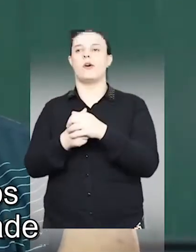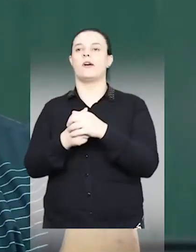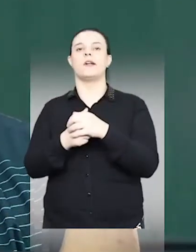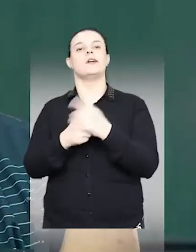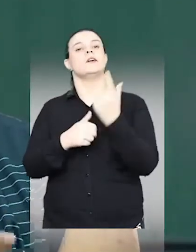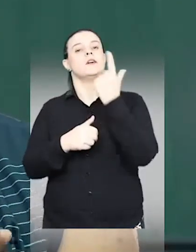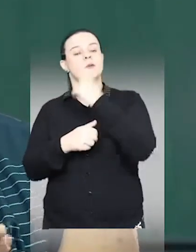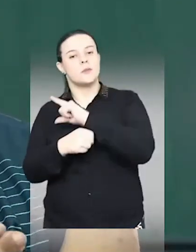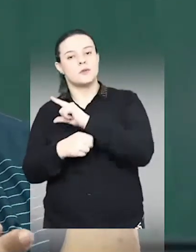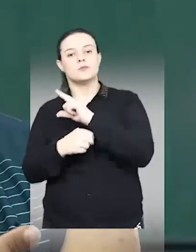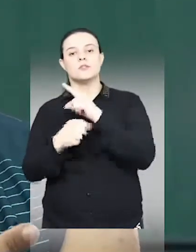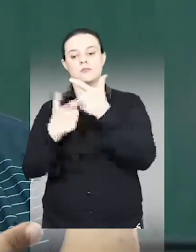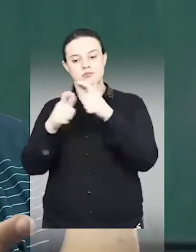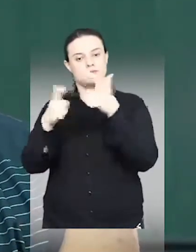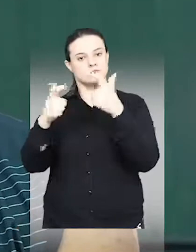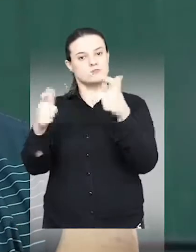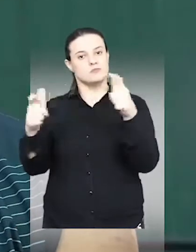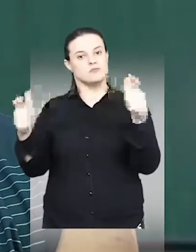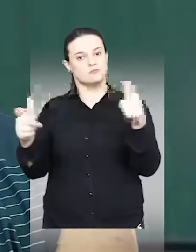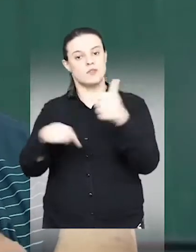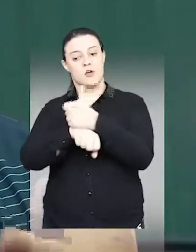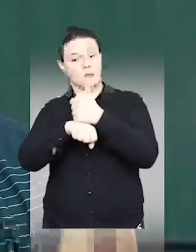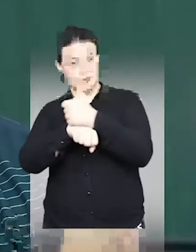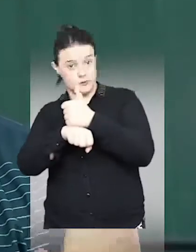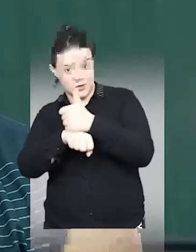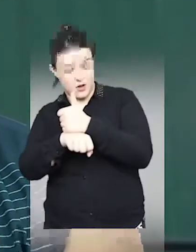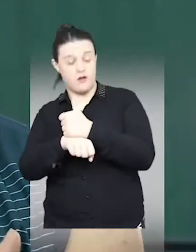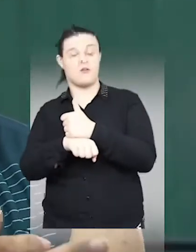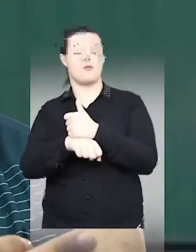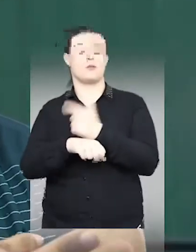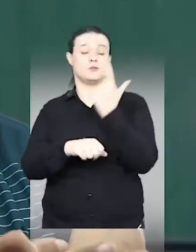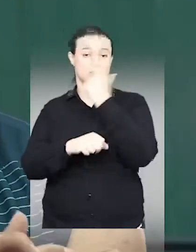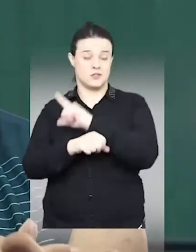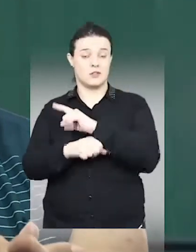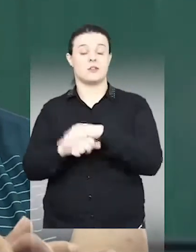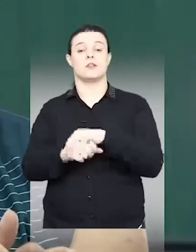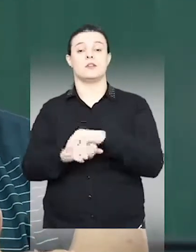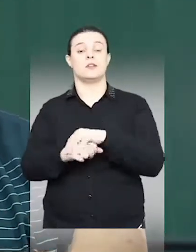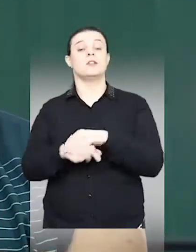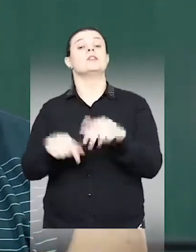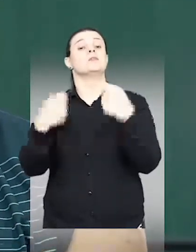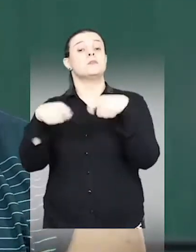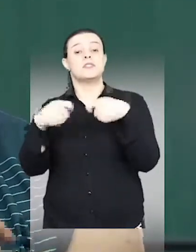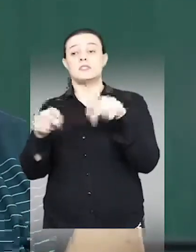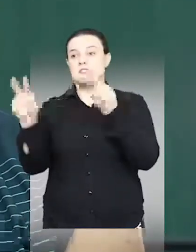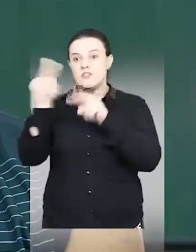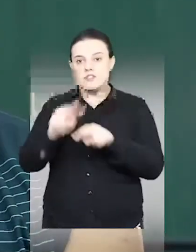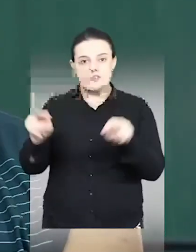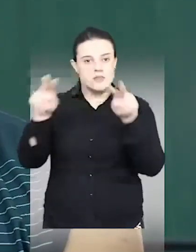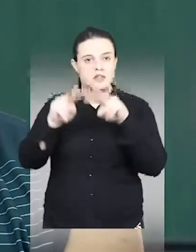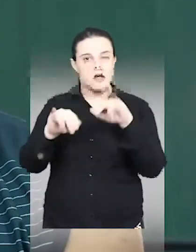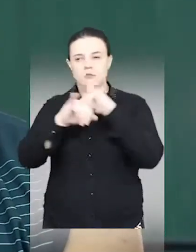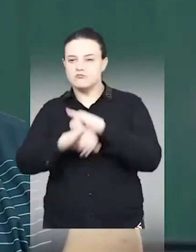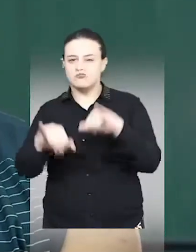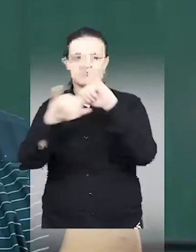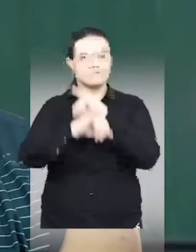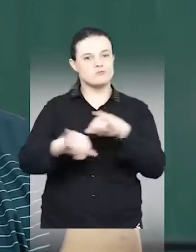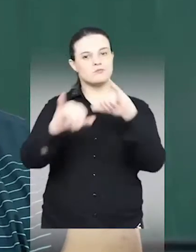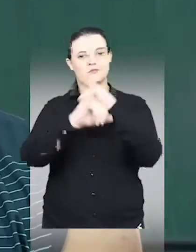modalidade cresça, que ela possa se profissionalizar. Precisa de